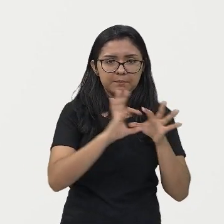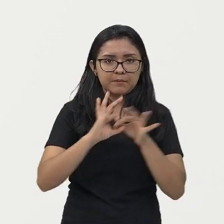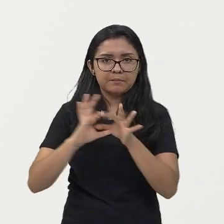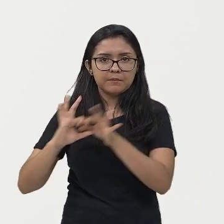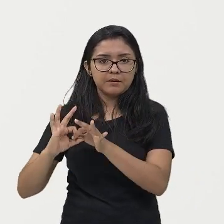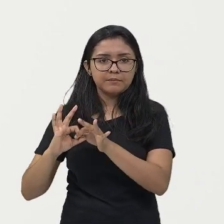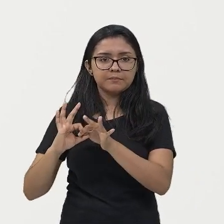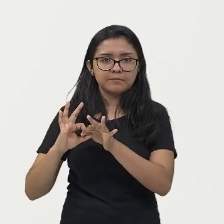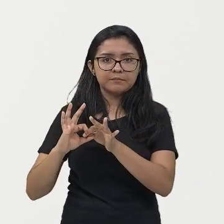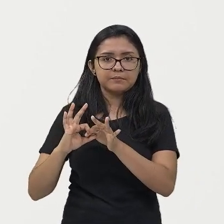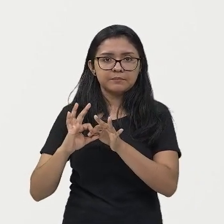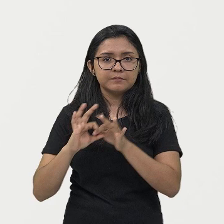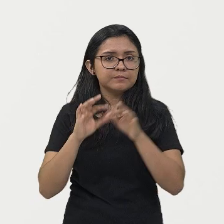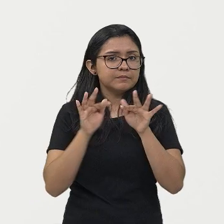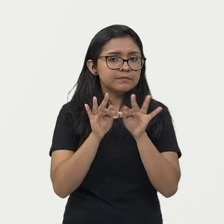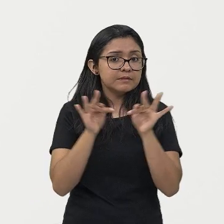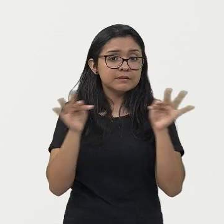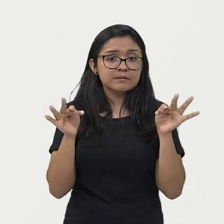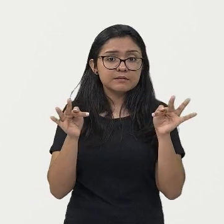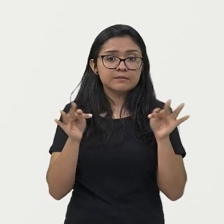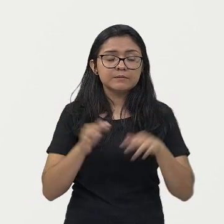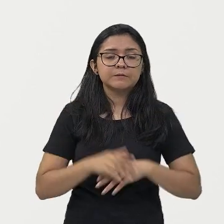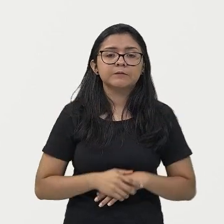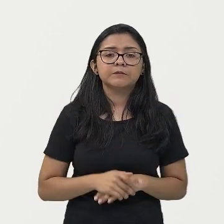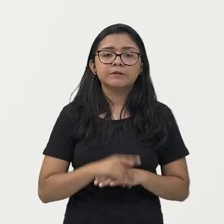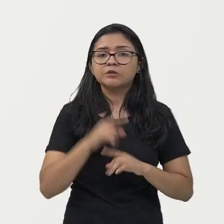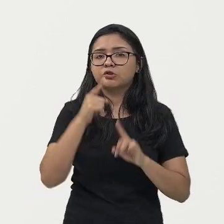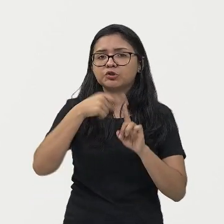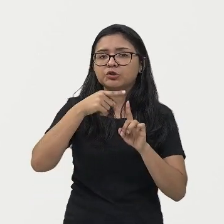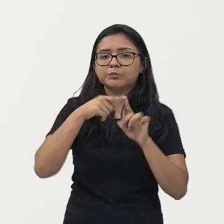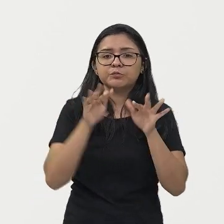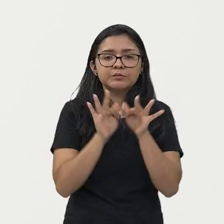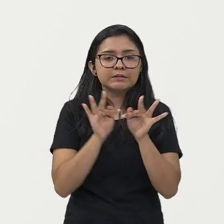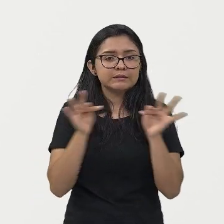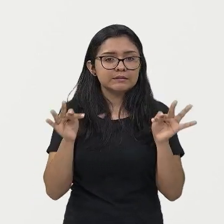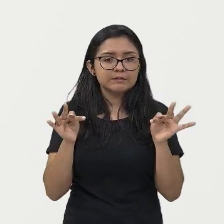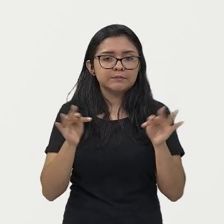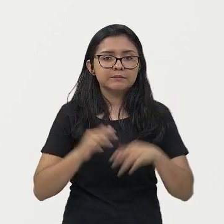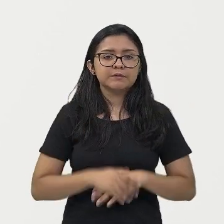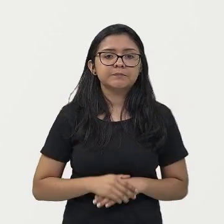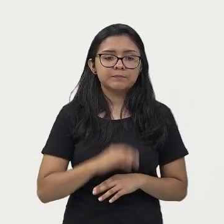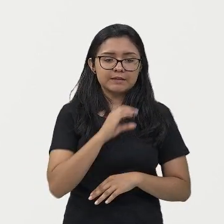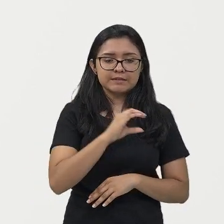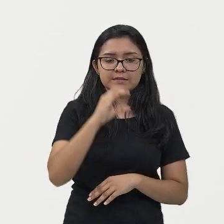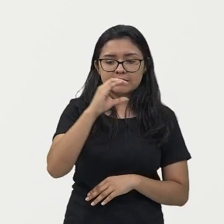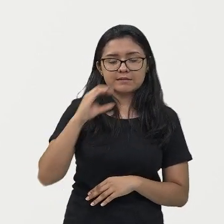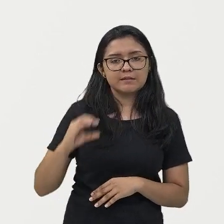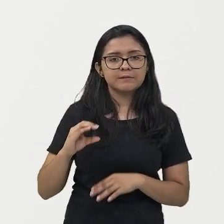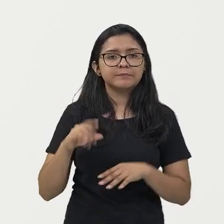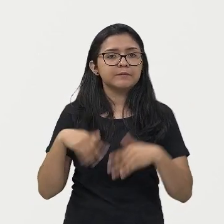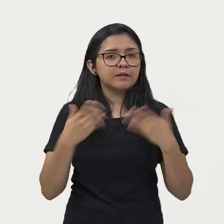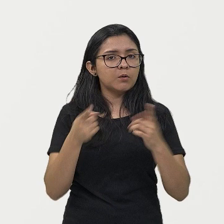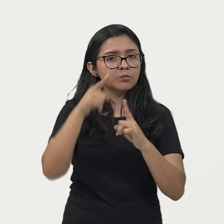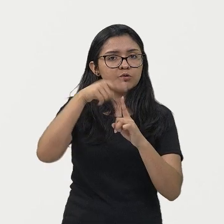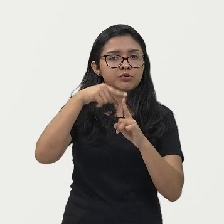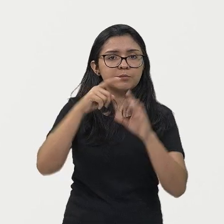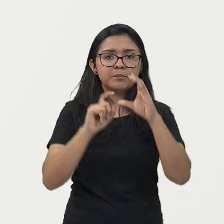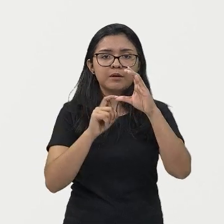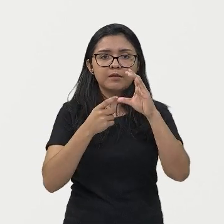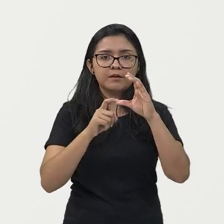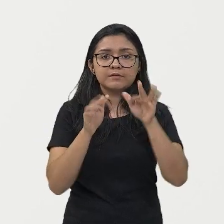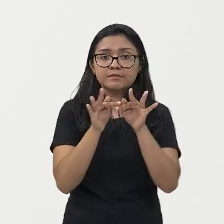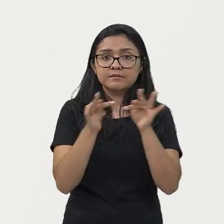carbono são o quê? Do tipo simples. Então, a cadeia ela vai ser do tipo